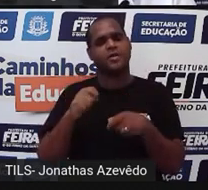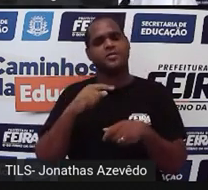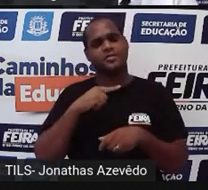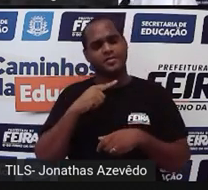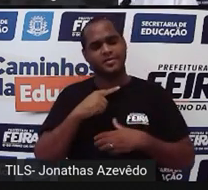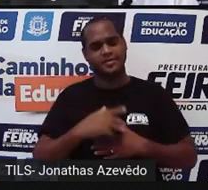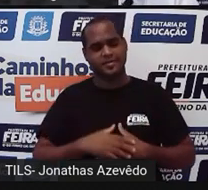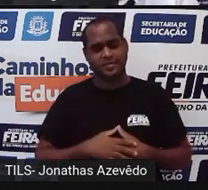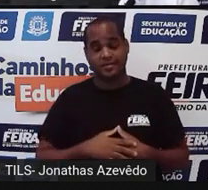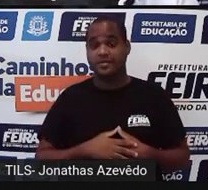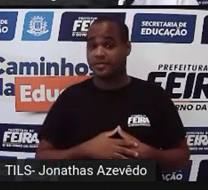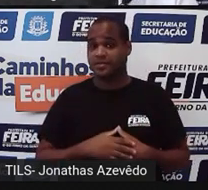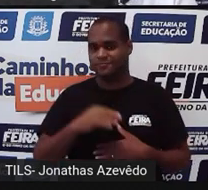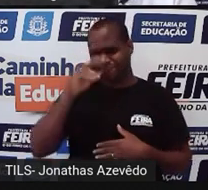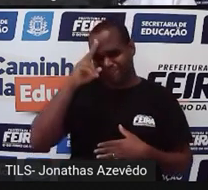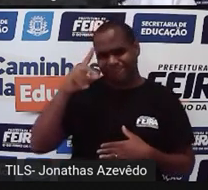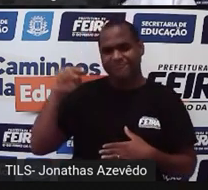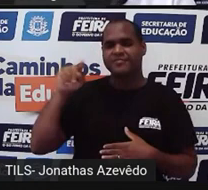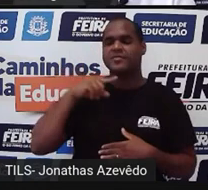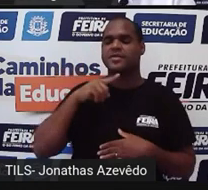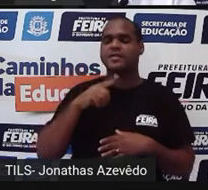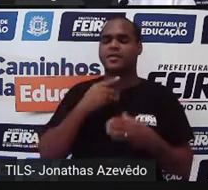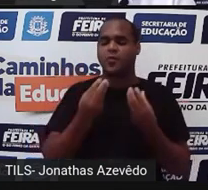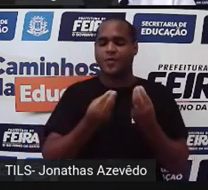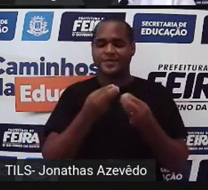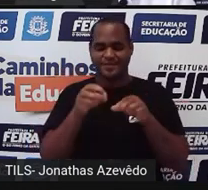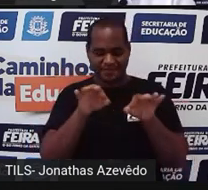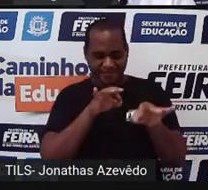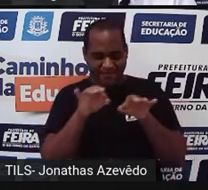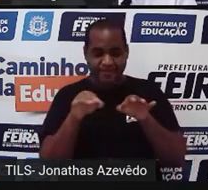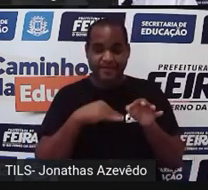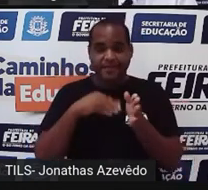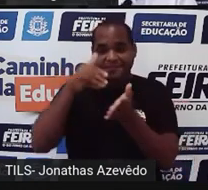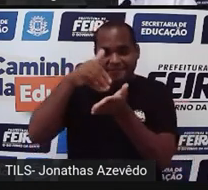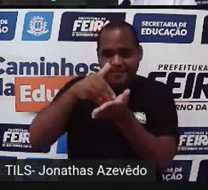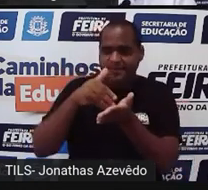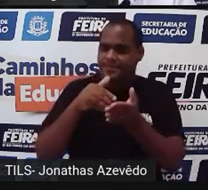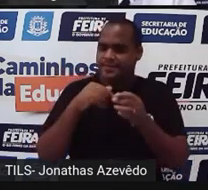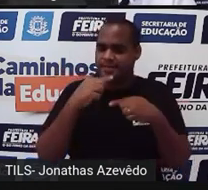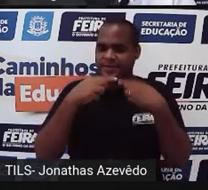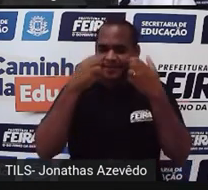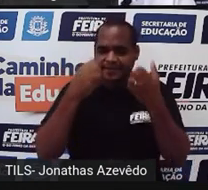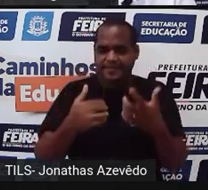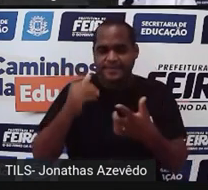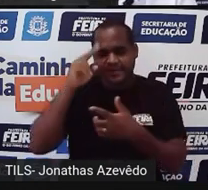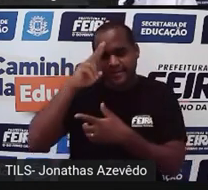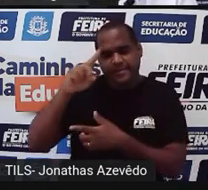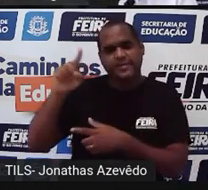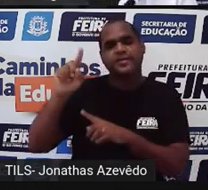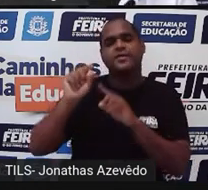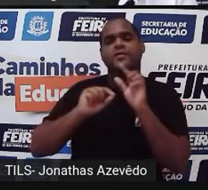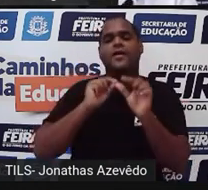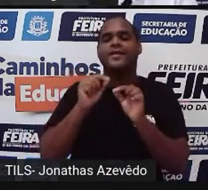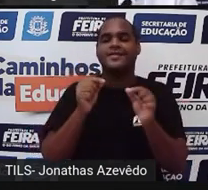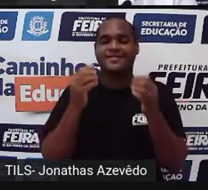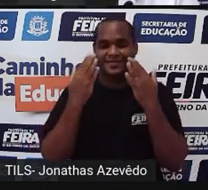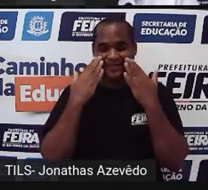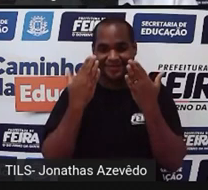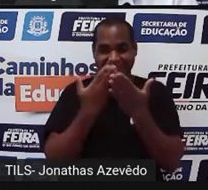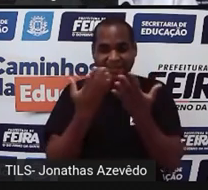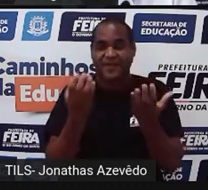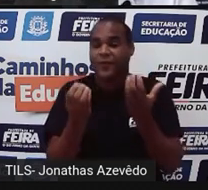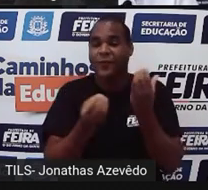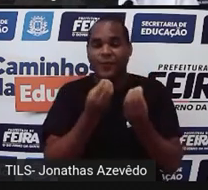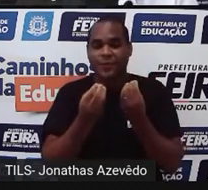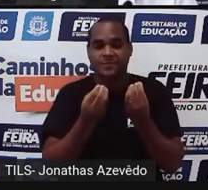bom? Eu vou relembrar como a gente fez na última aula. Depois que a gente relembrar, a gente vai mostrar como